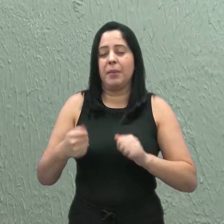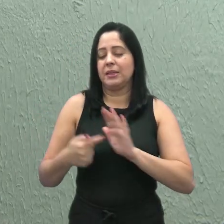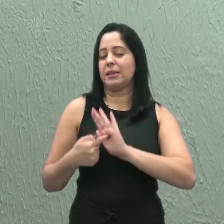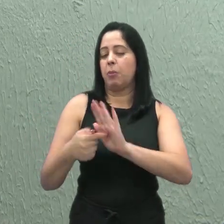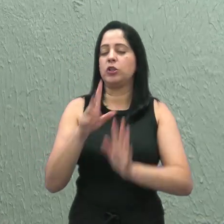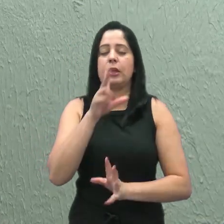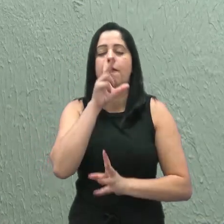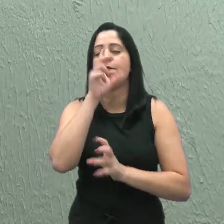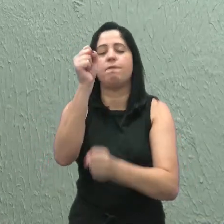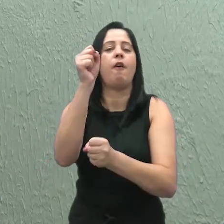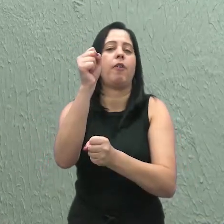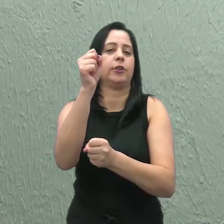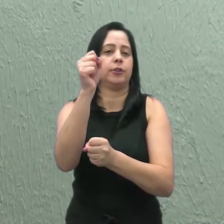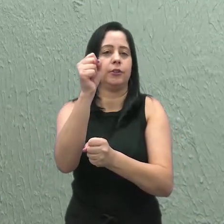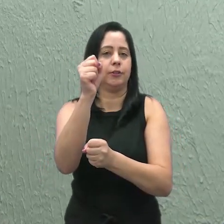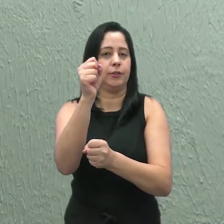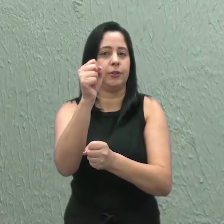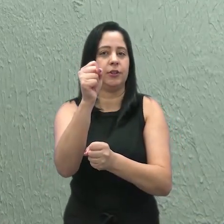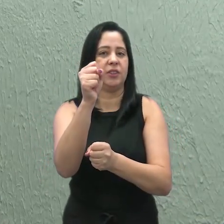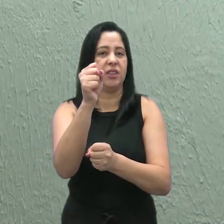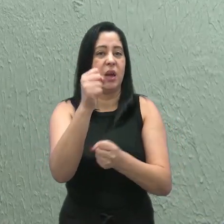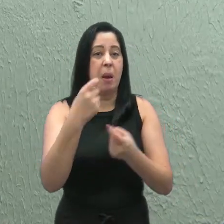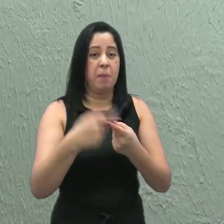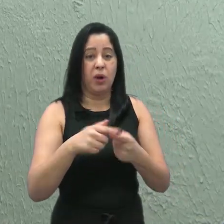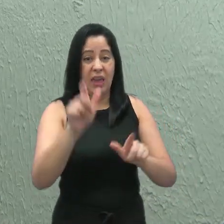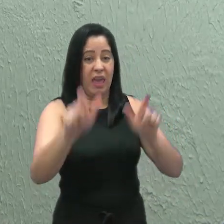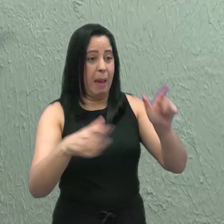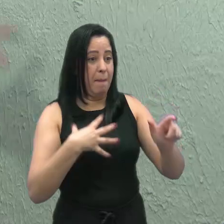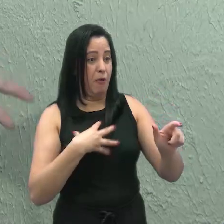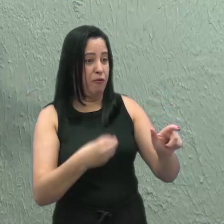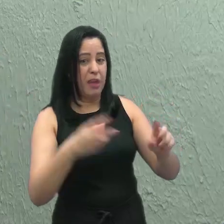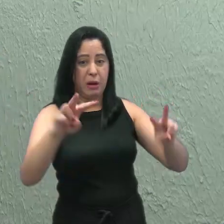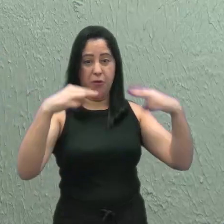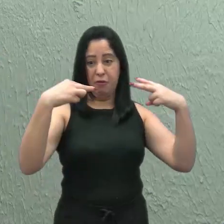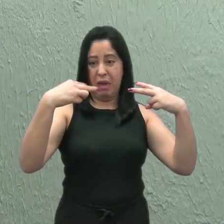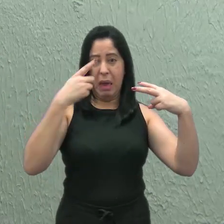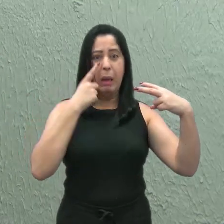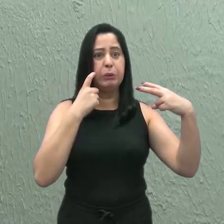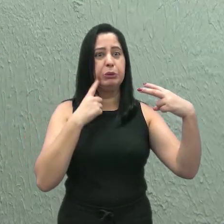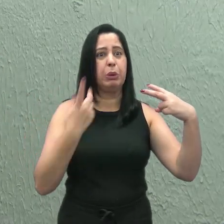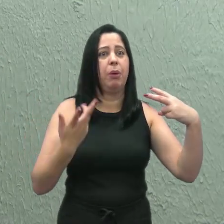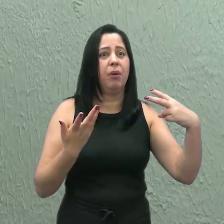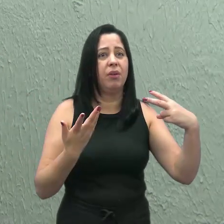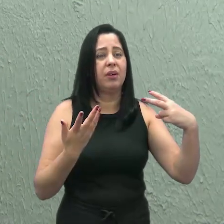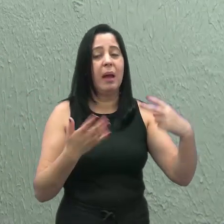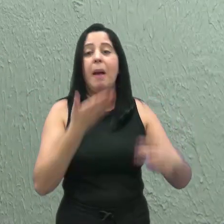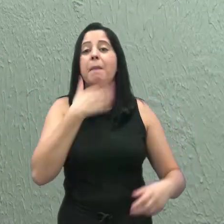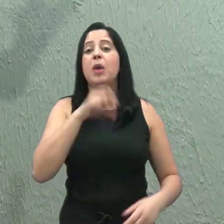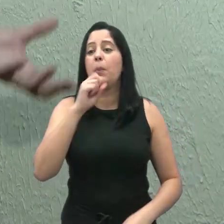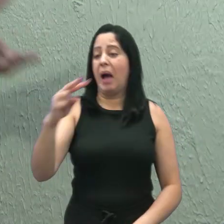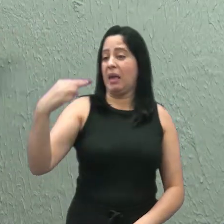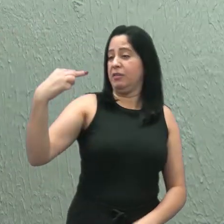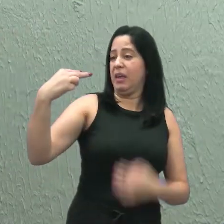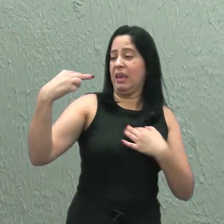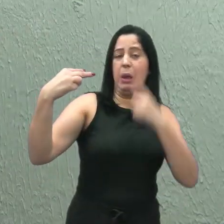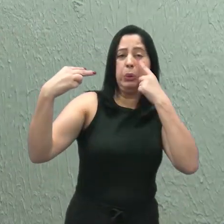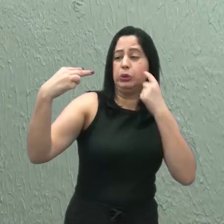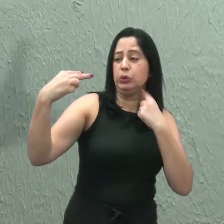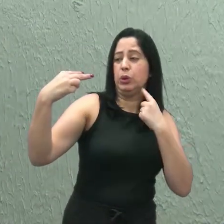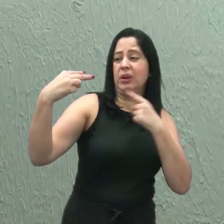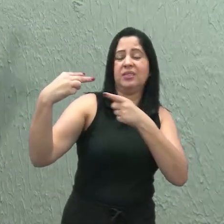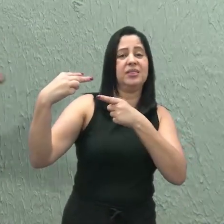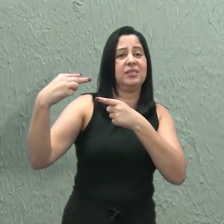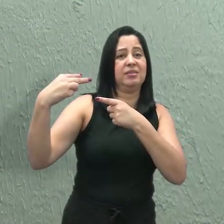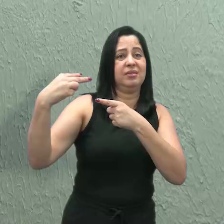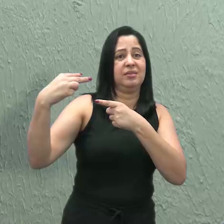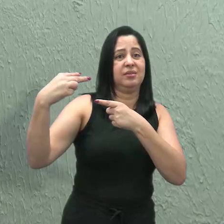que ser forte, né? Essa palavra ser forte, porque senão meus filhos vão ver que eu tô chorando, meu pai vai ver que eu tô chorando, eles